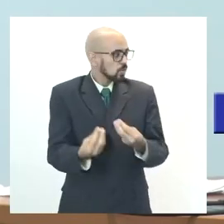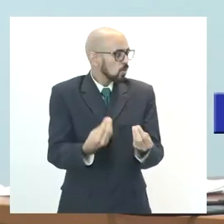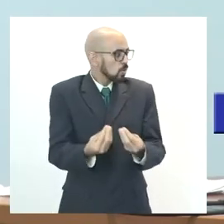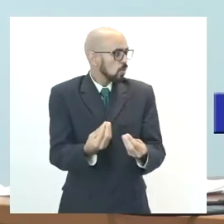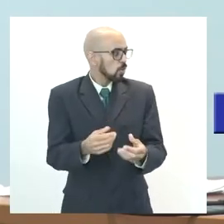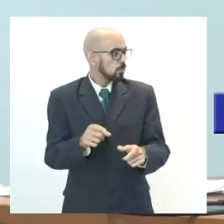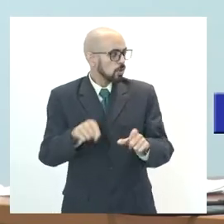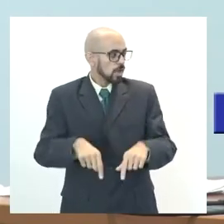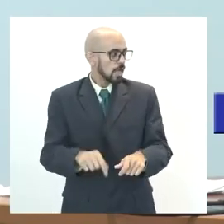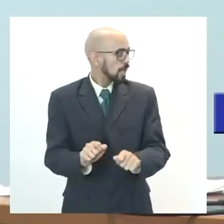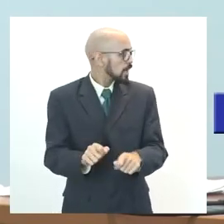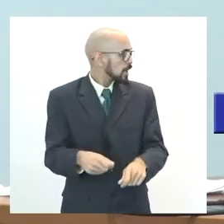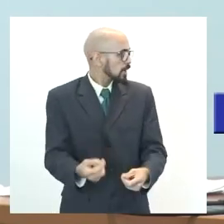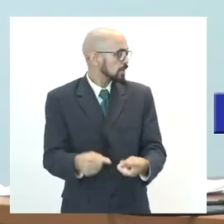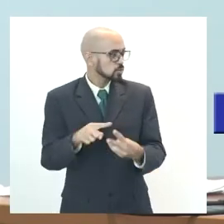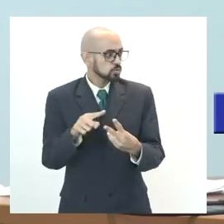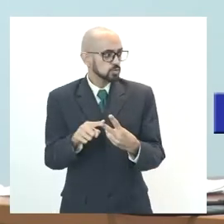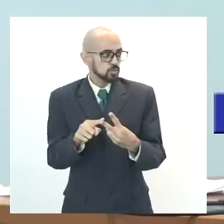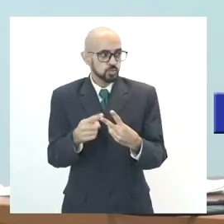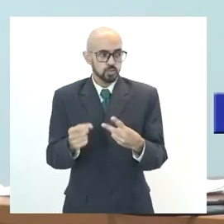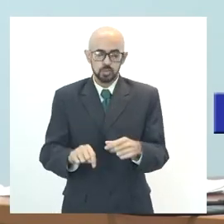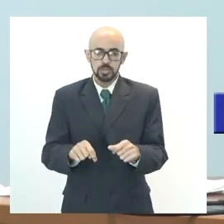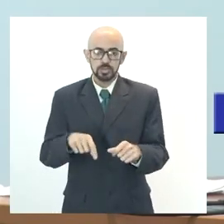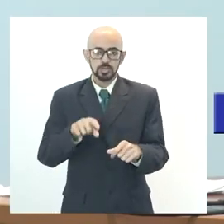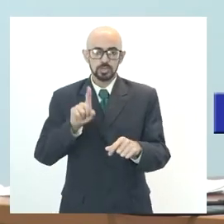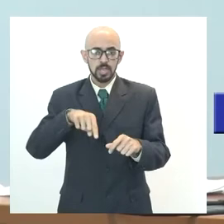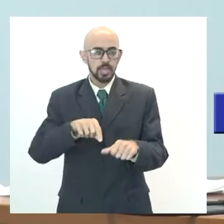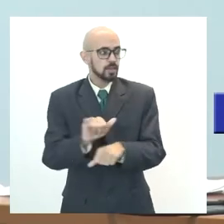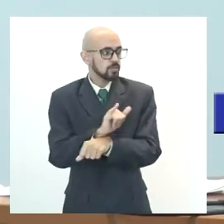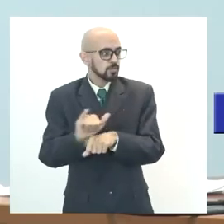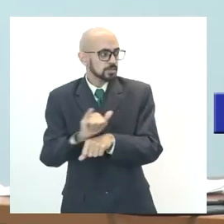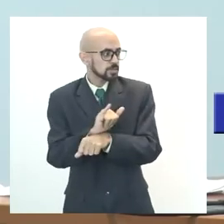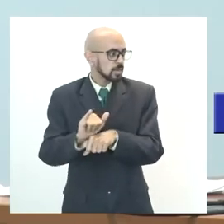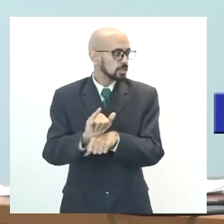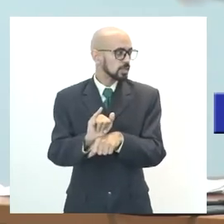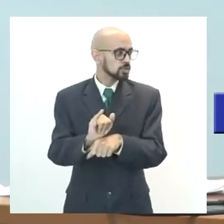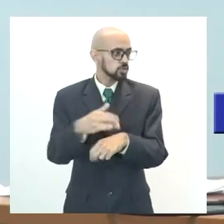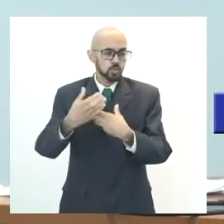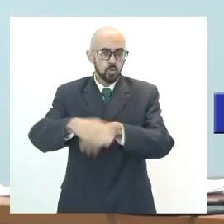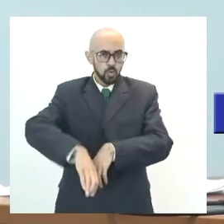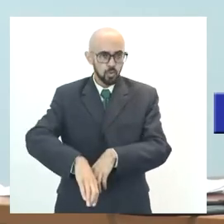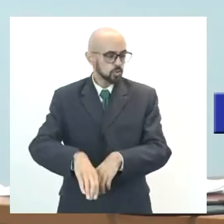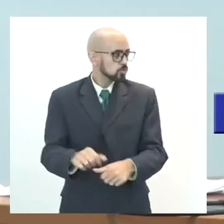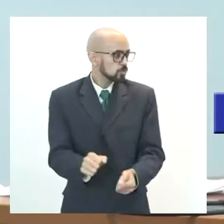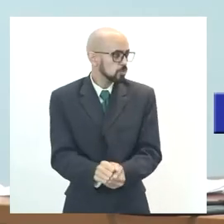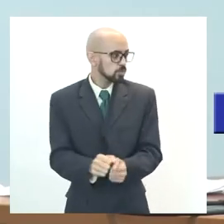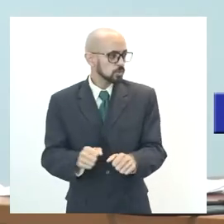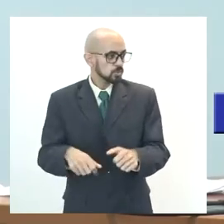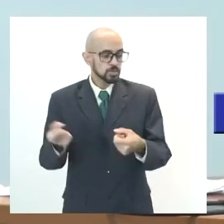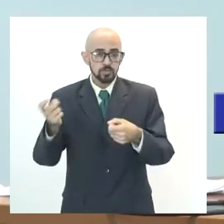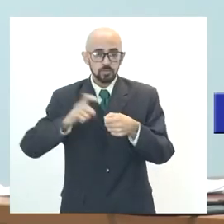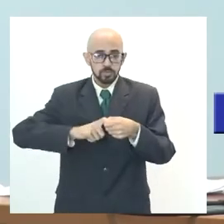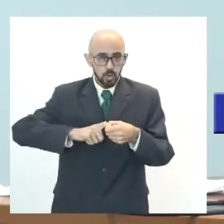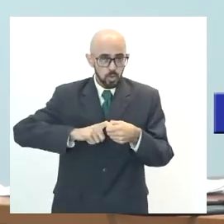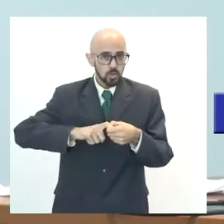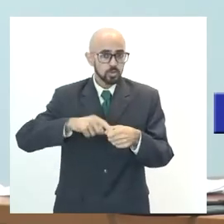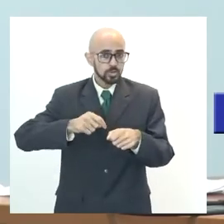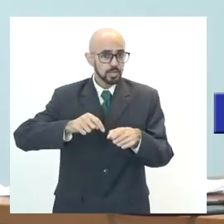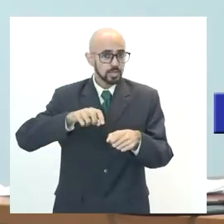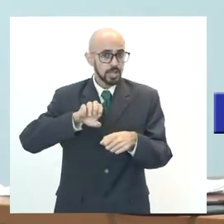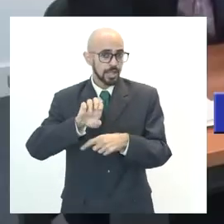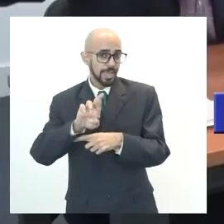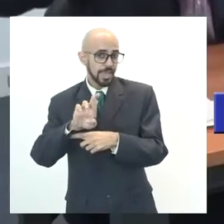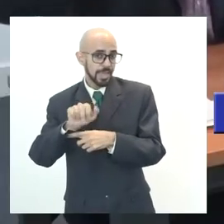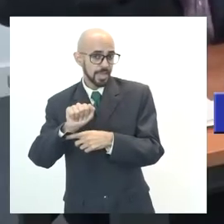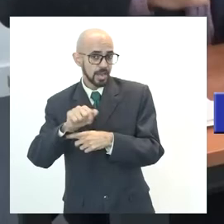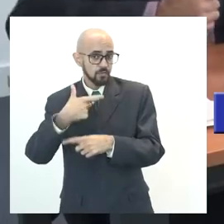ele flexibiliza o concurso público como forma de entrada no concurso público e isso nos faz retornar lá antes da era Vargas